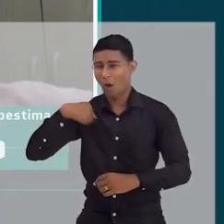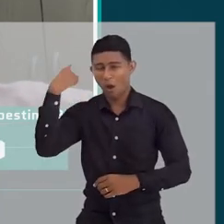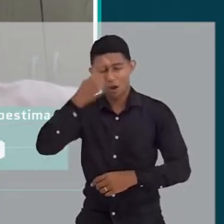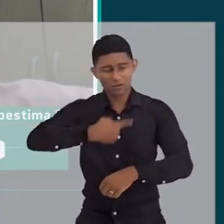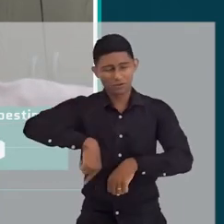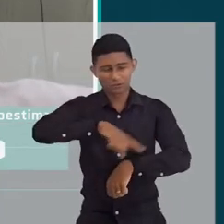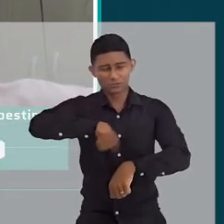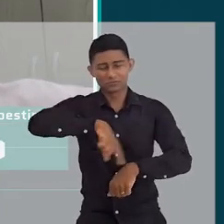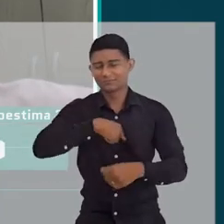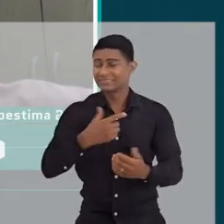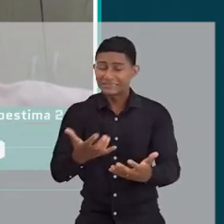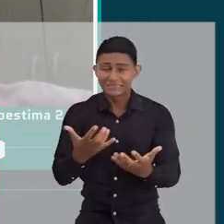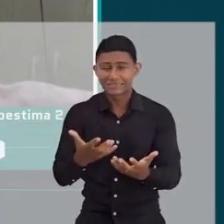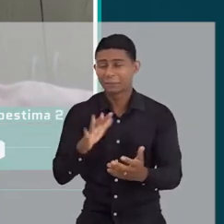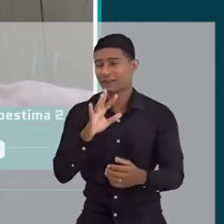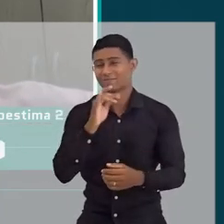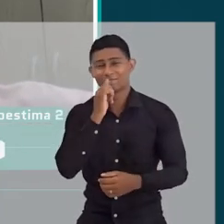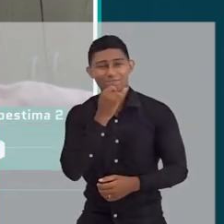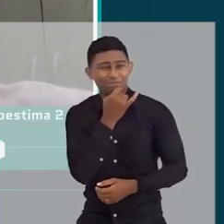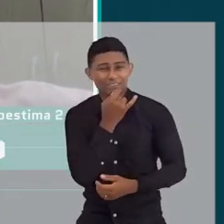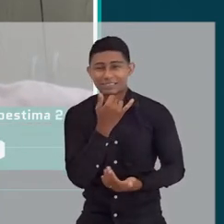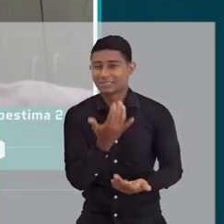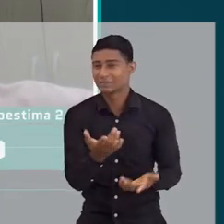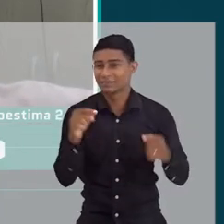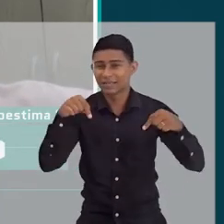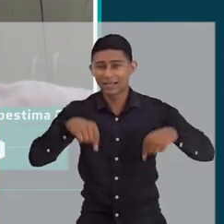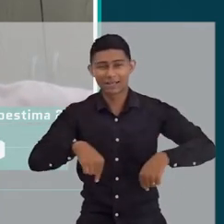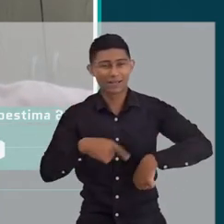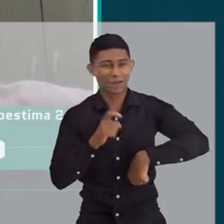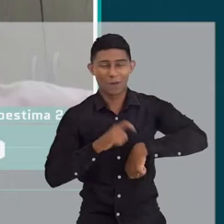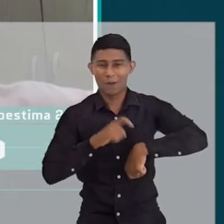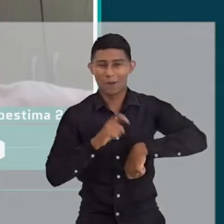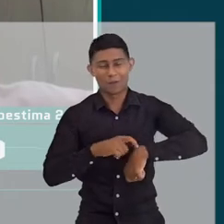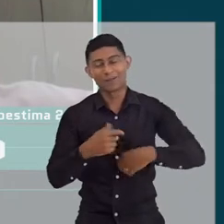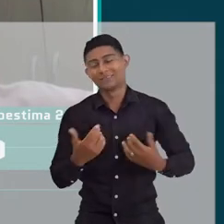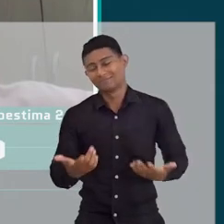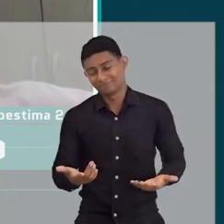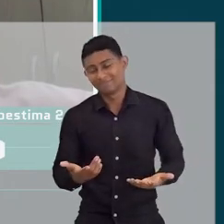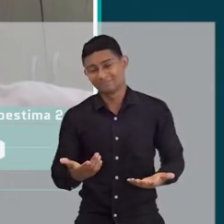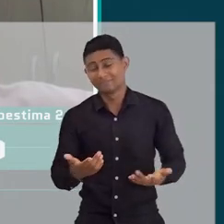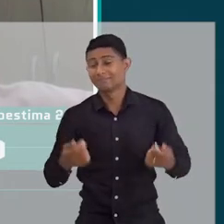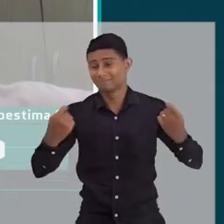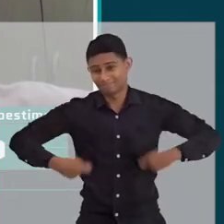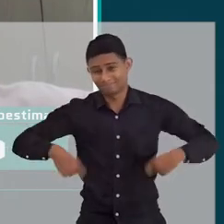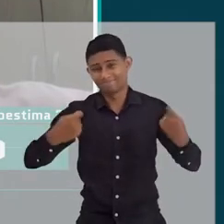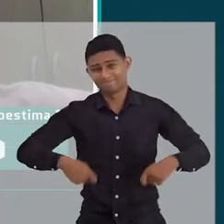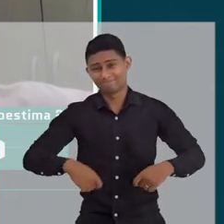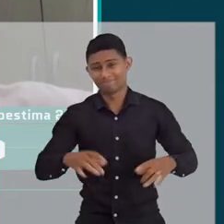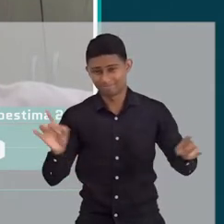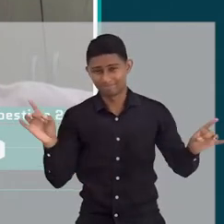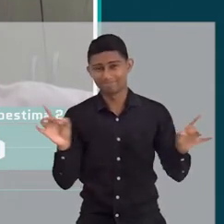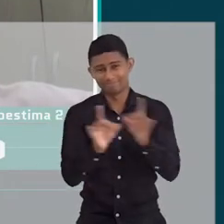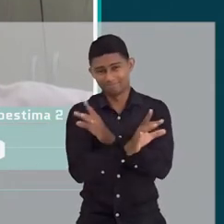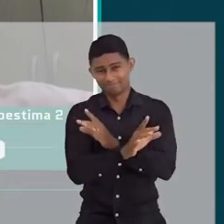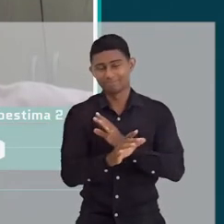horas e horas, mas infelizmente, né, a televisão tem horário e a gente tem que